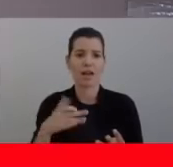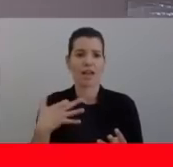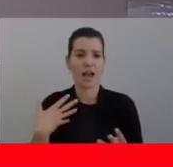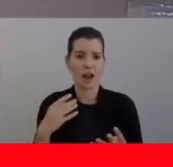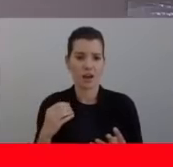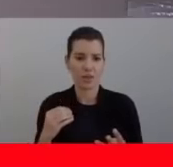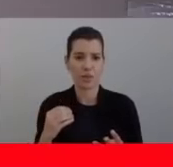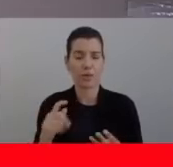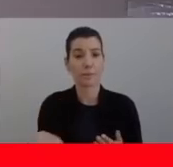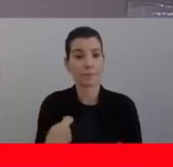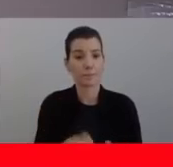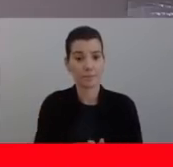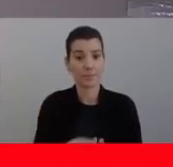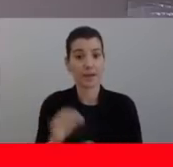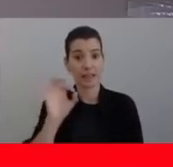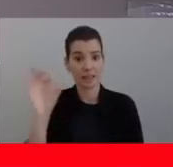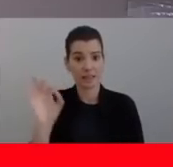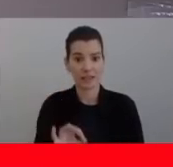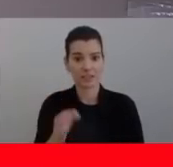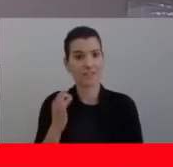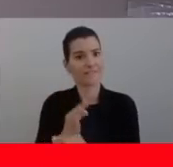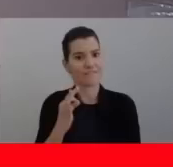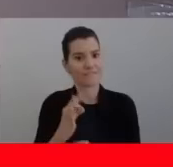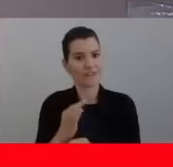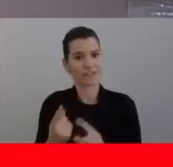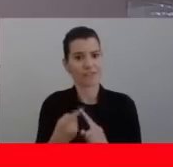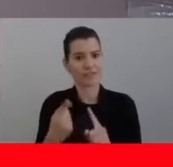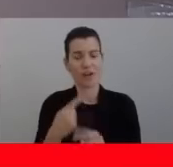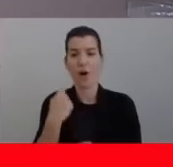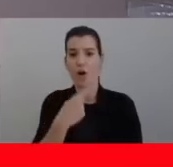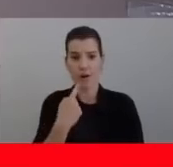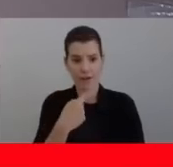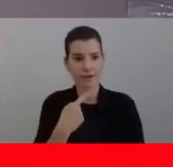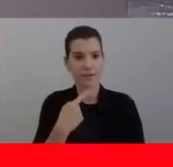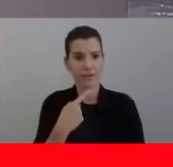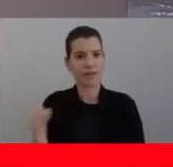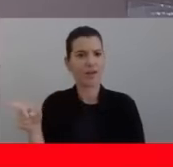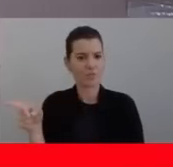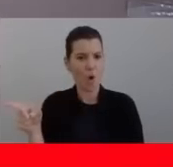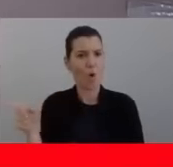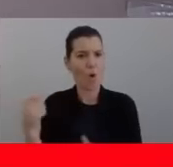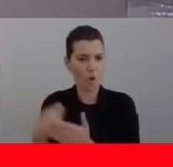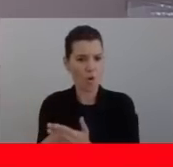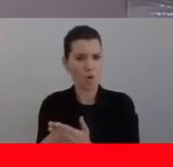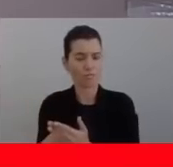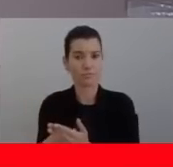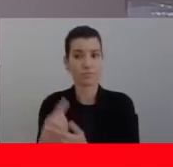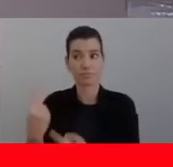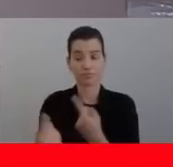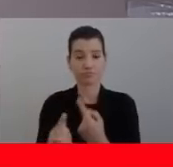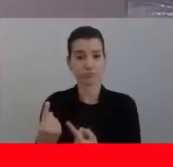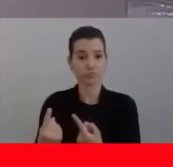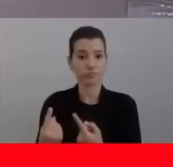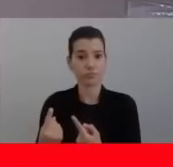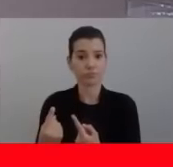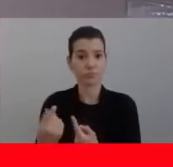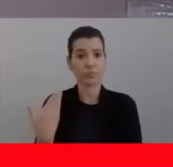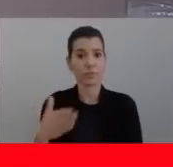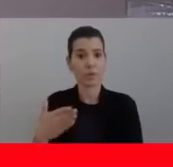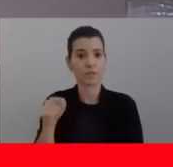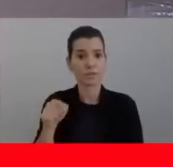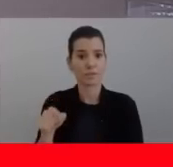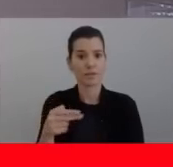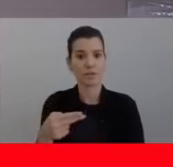pagassem taxas nas festas da orelhas que em alguns casos ascenderam a 11.000